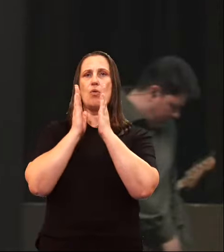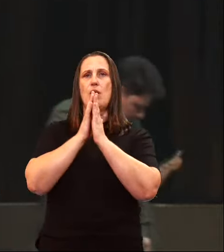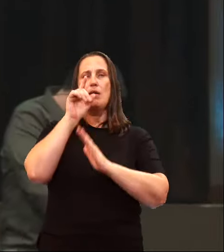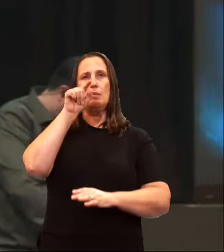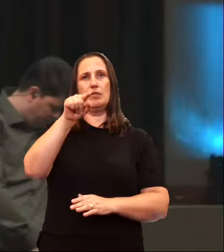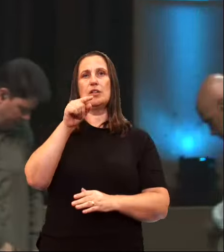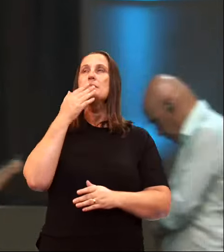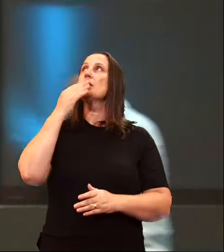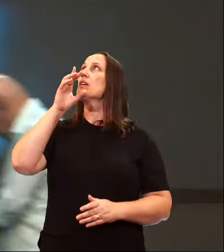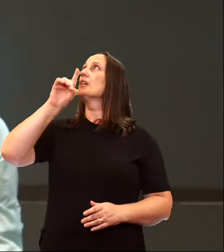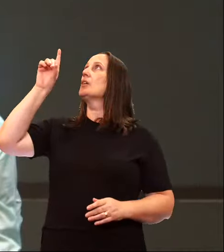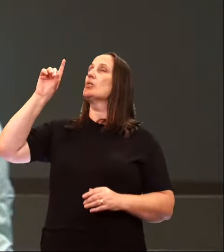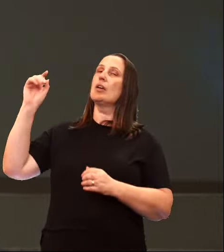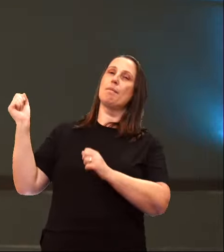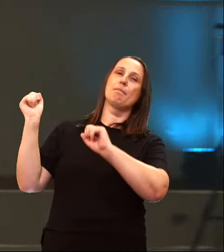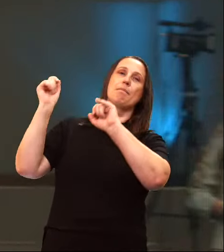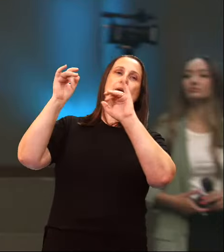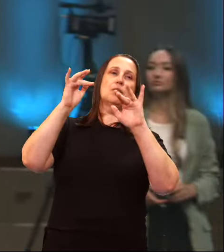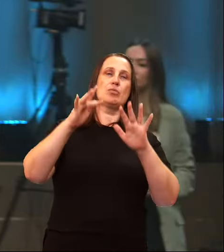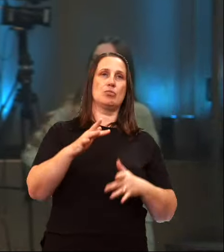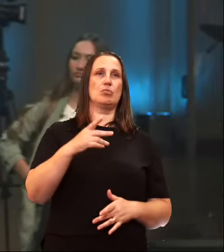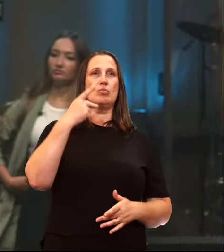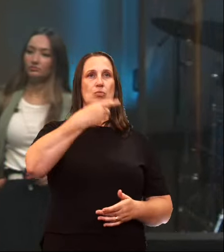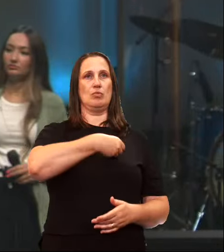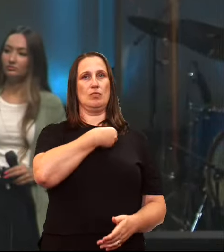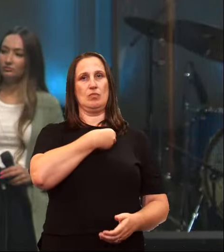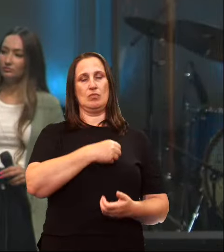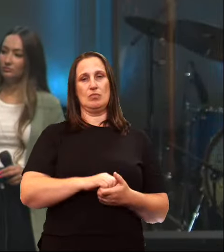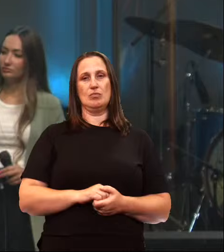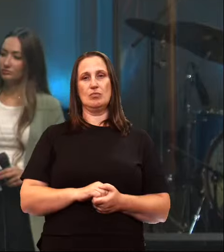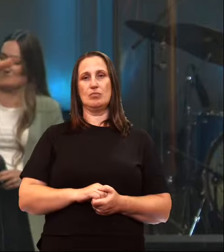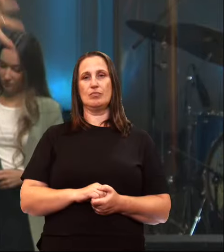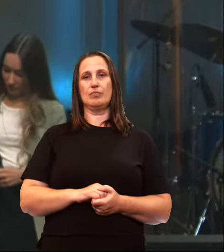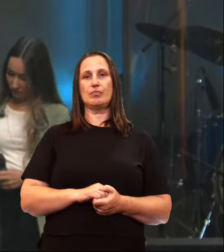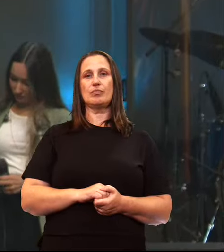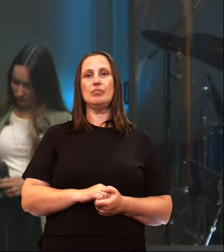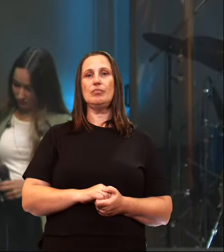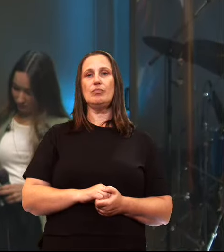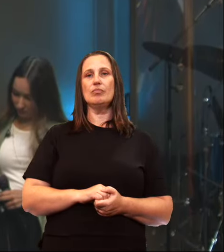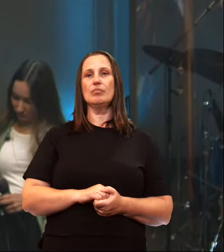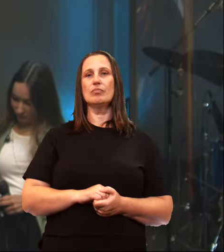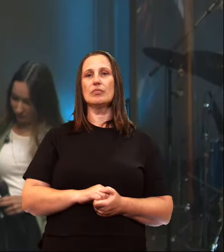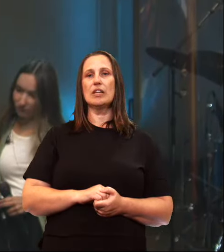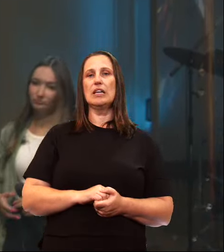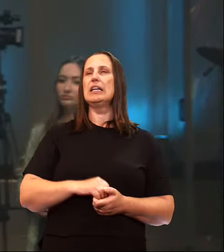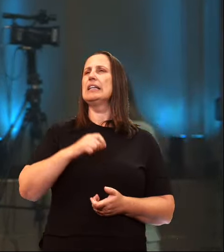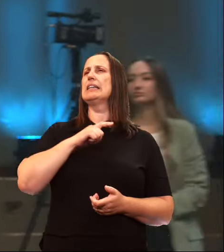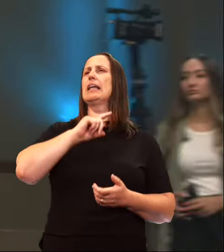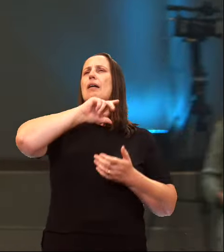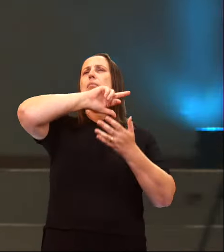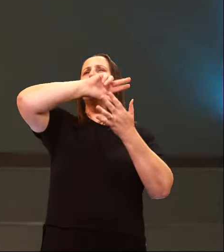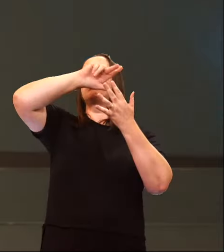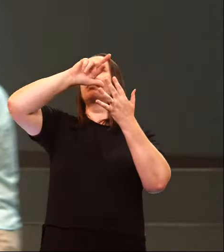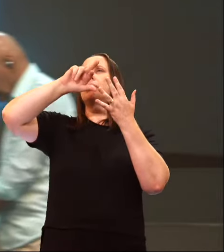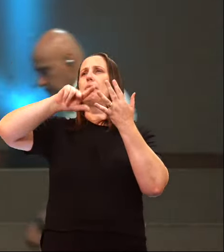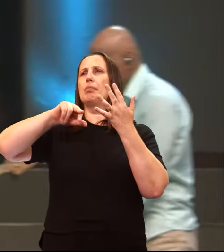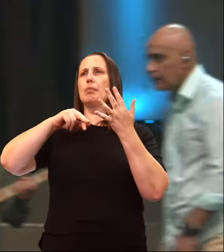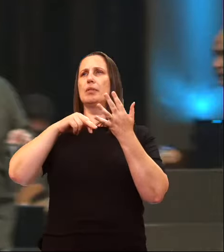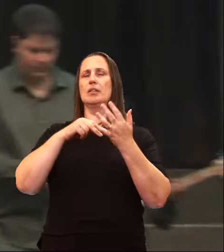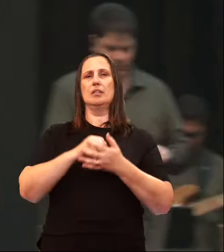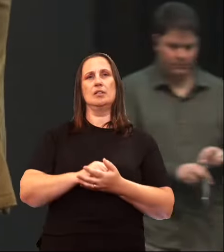que Deus te dê graça. Tem tantos outros ensinos, eu vou falar tanta coisa aqui, mas eu vou parar por